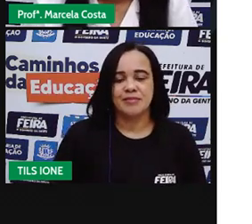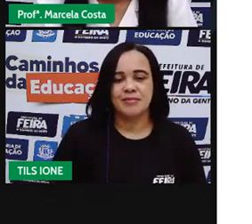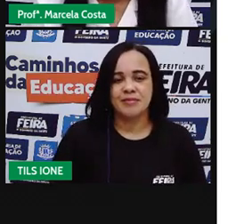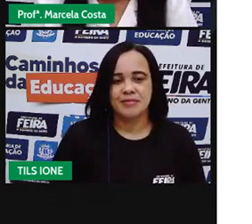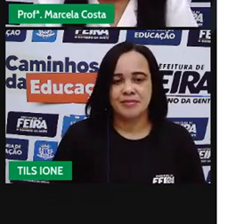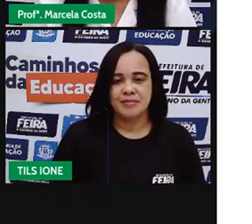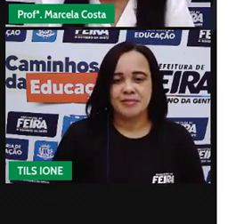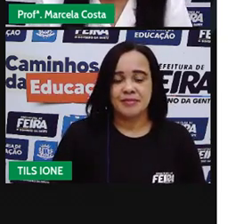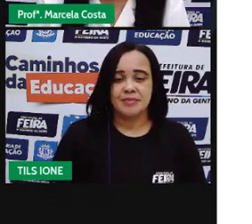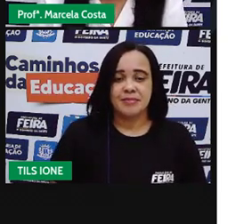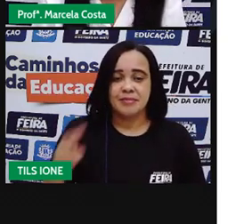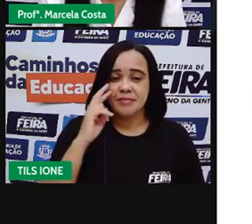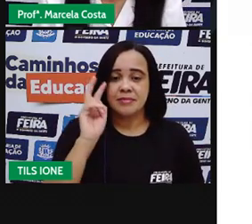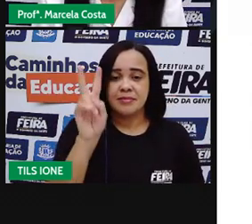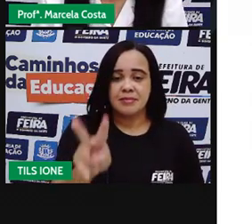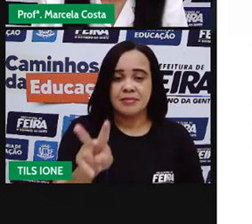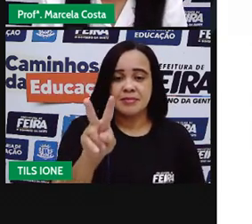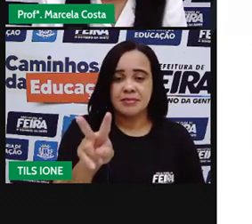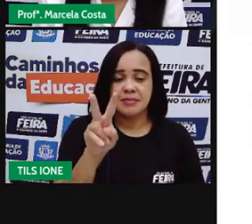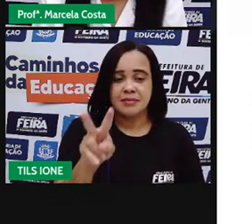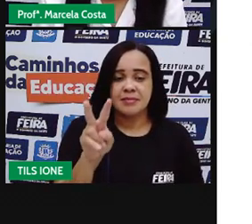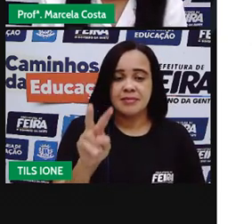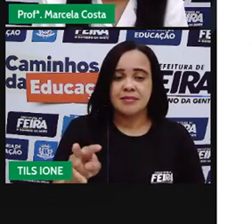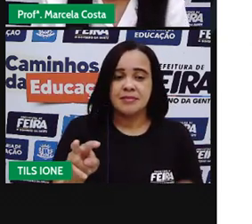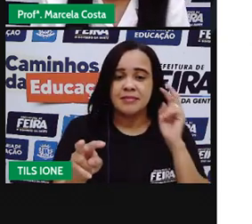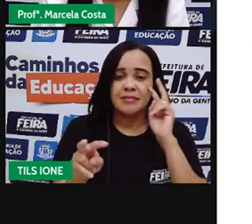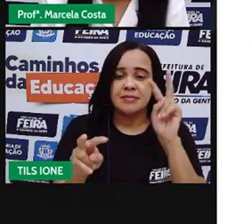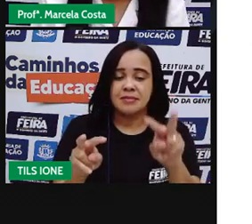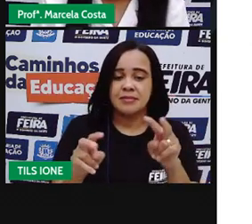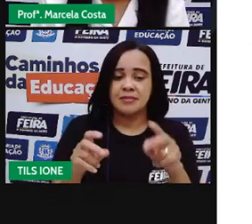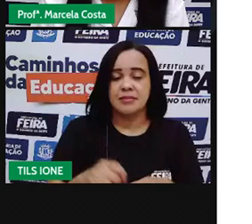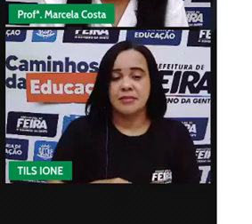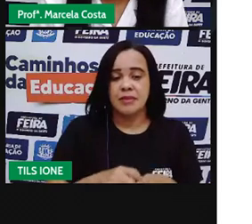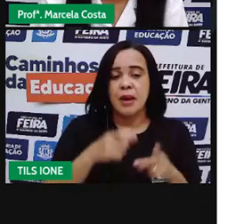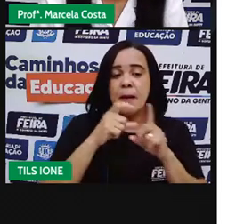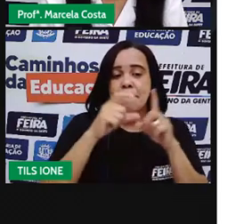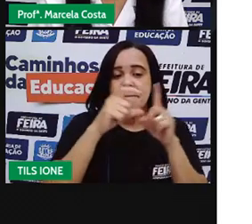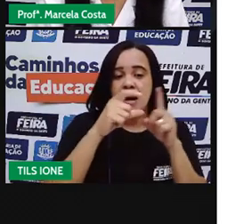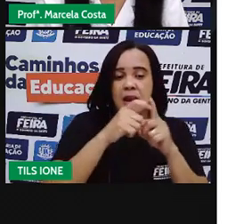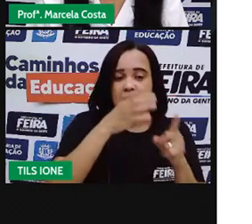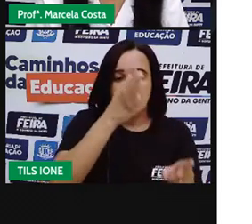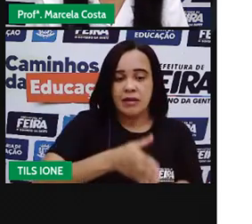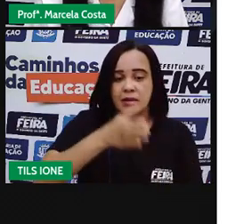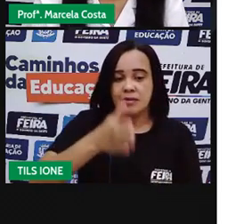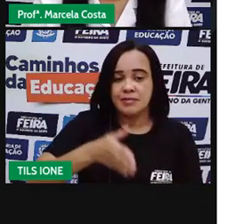Vamos fazer a separação em sílabas dessa palavra.